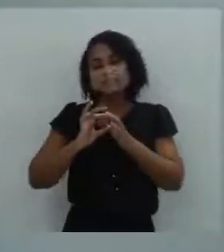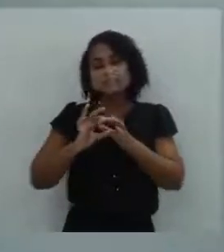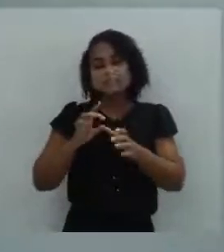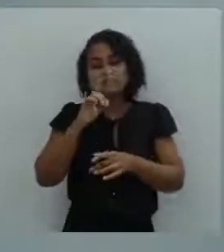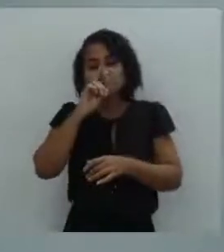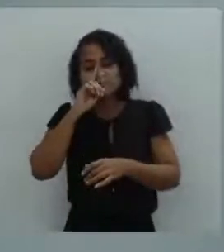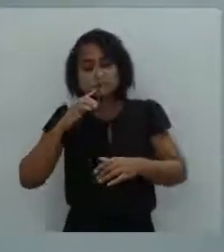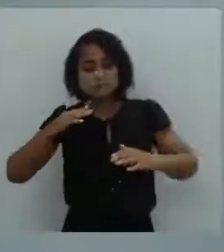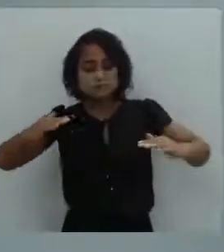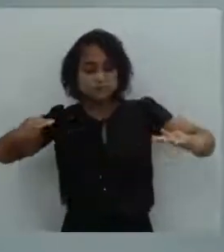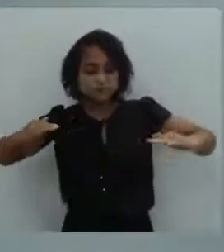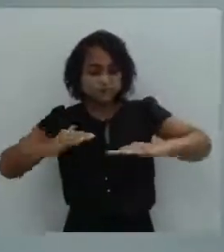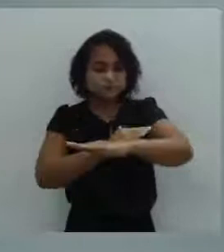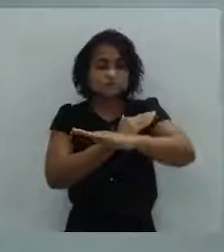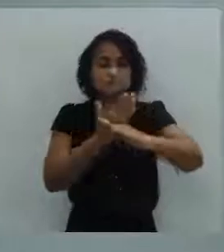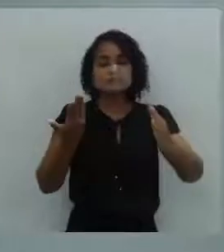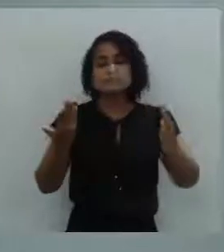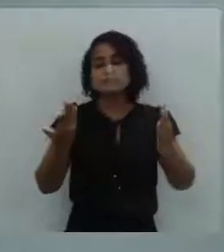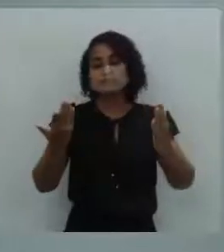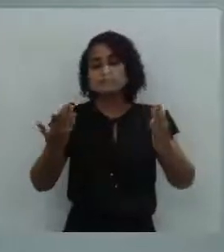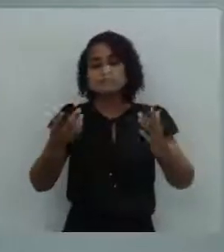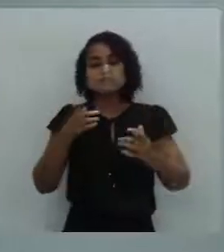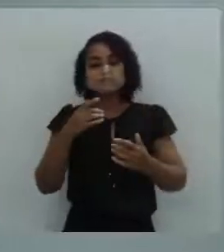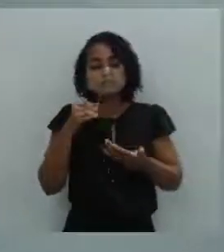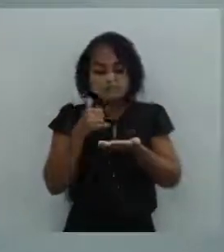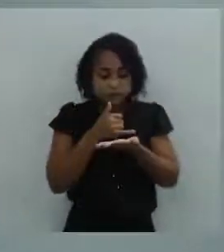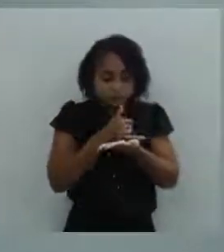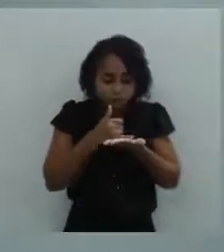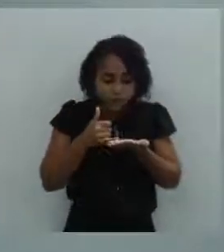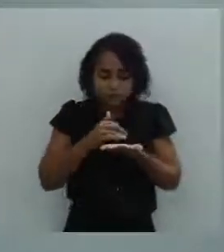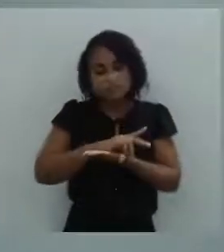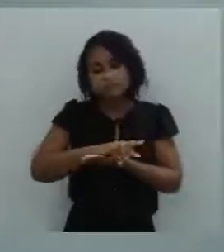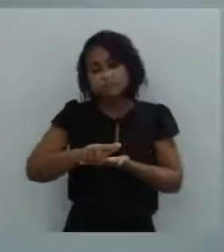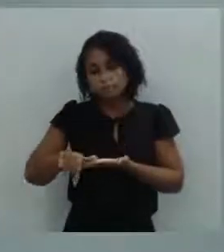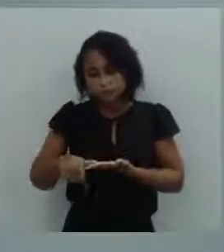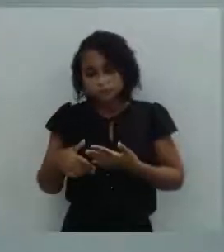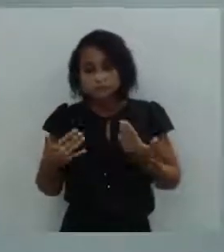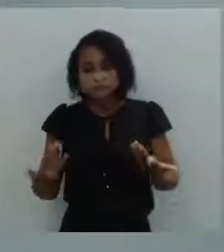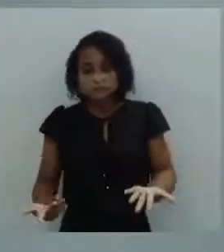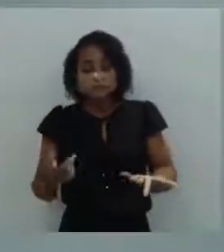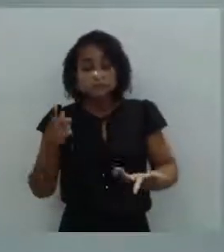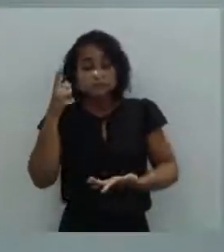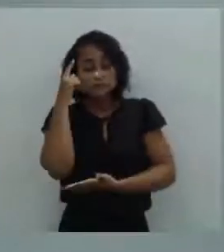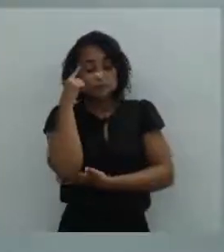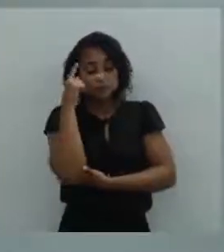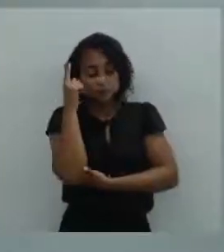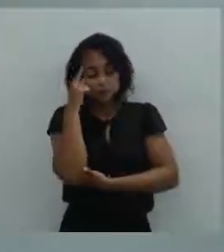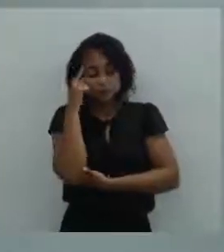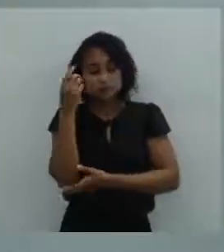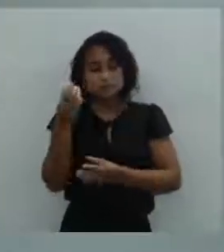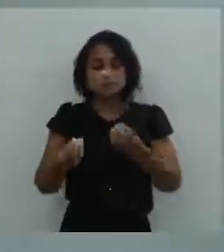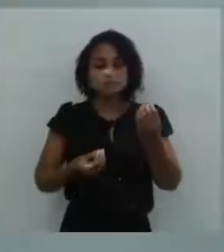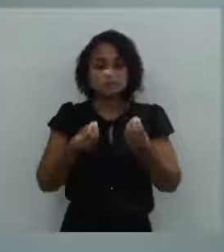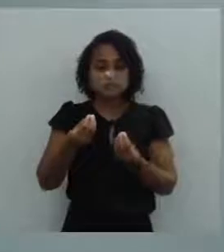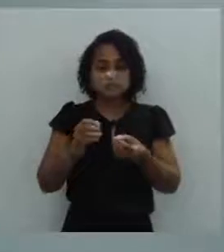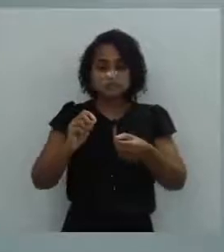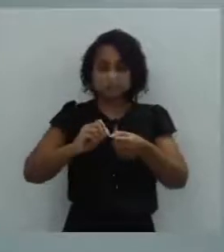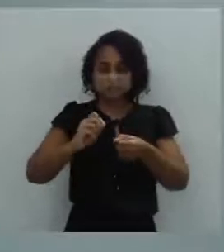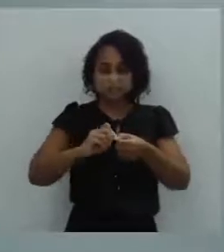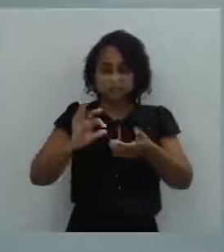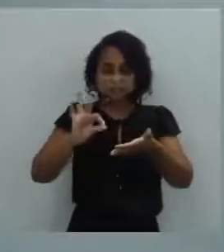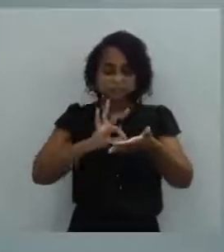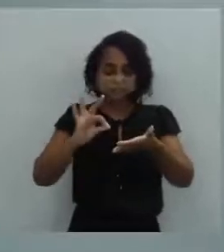risco como carro, como criminalidade, entre tantas outras coisas. Pensando nisso, em como eu farei